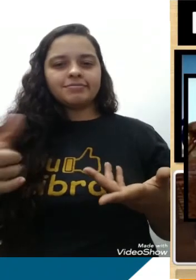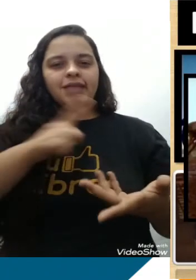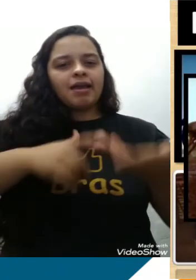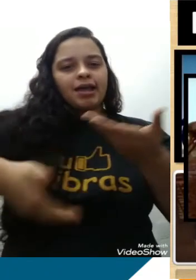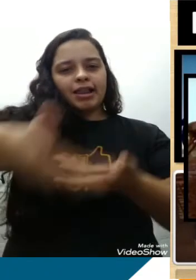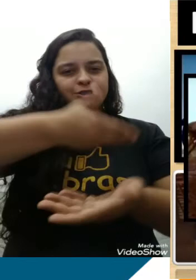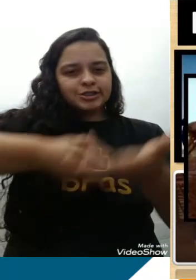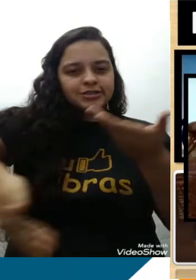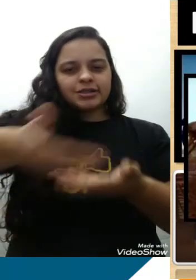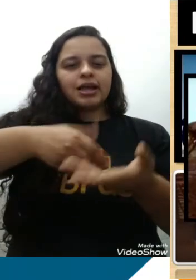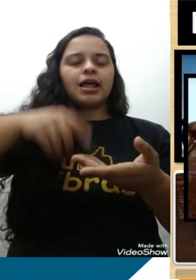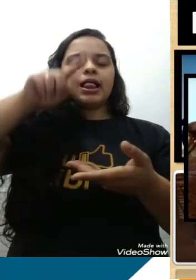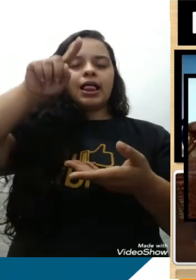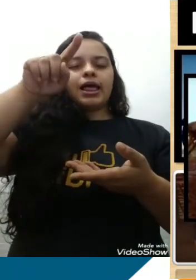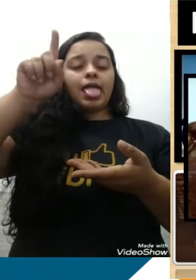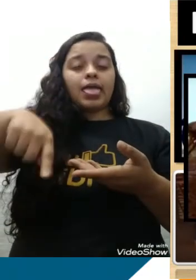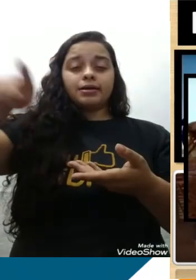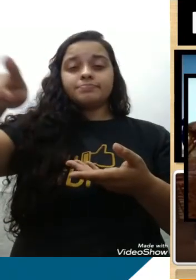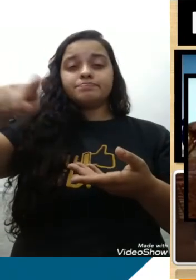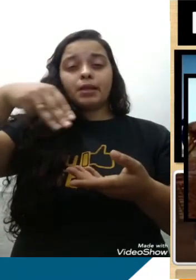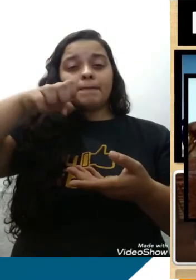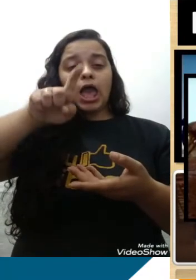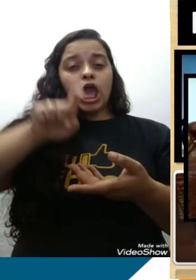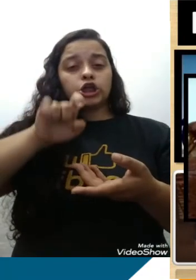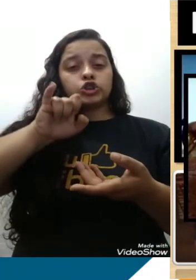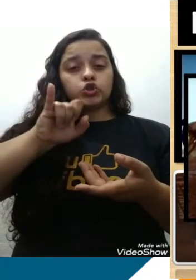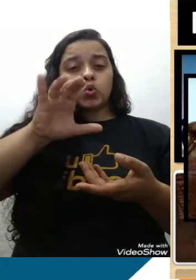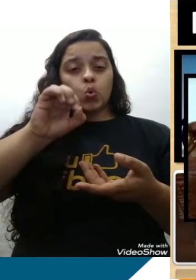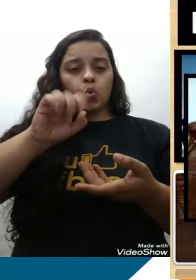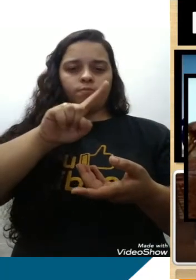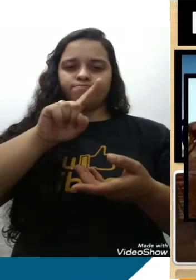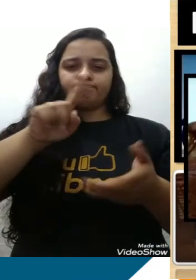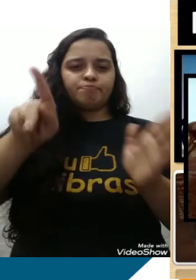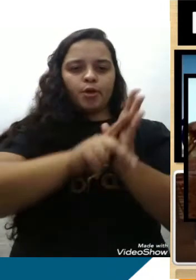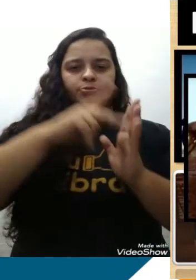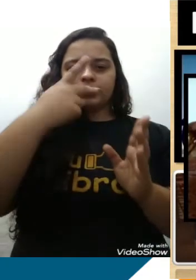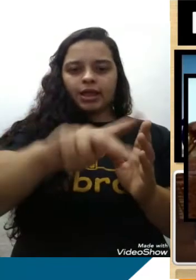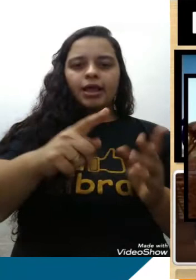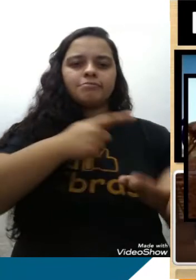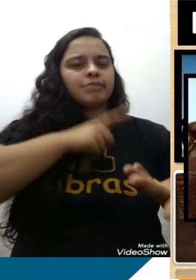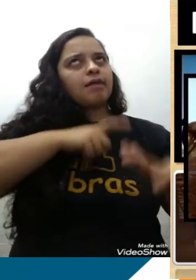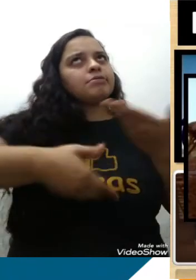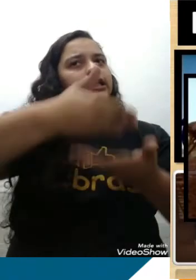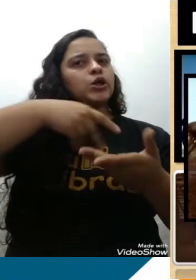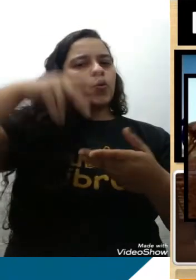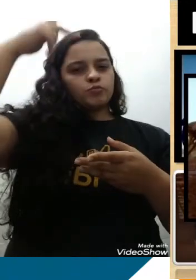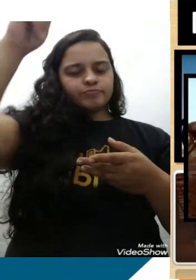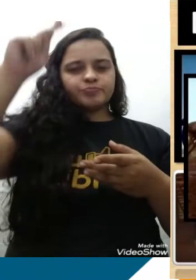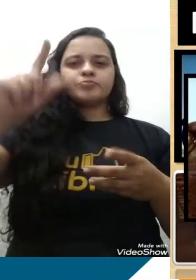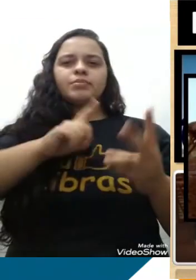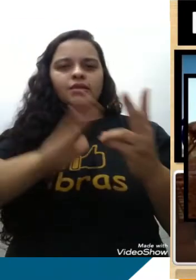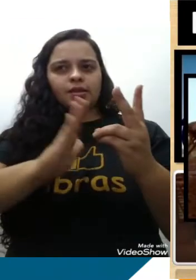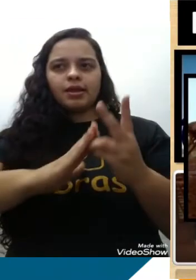demonstra uma relação entre os povos da América. Então, a farinha, quesca, caça, o guaraná,